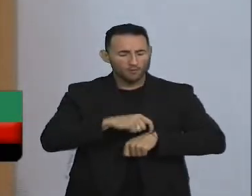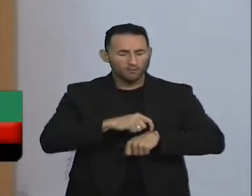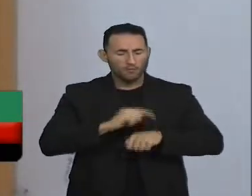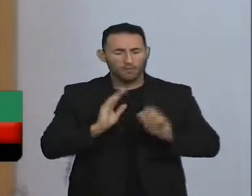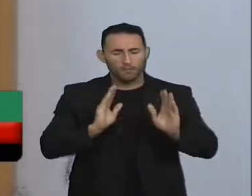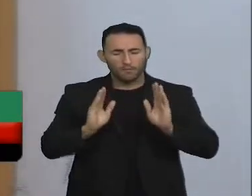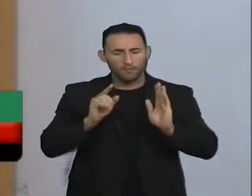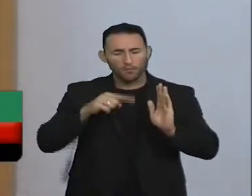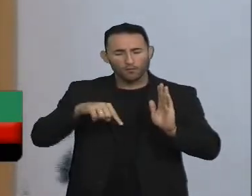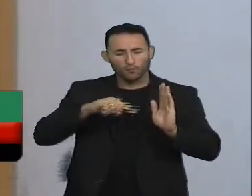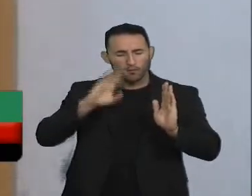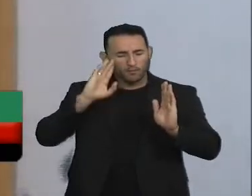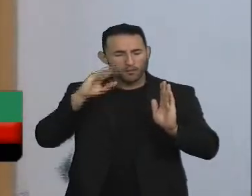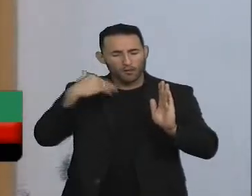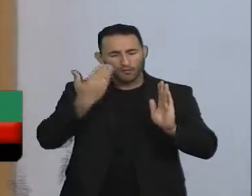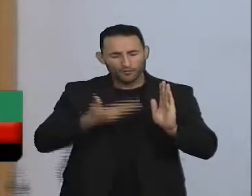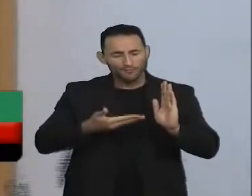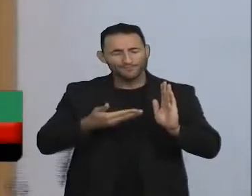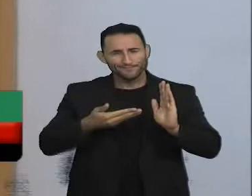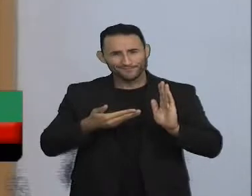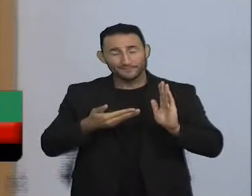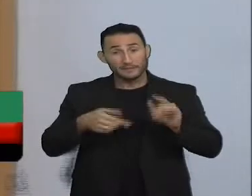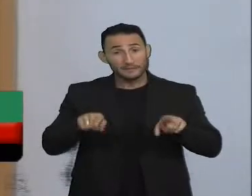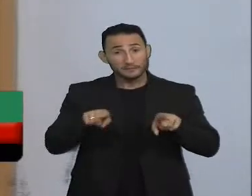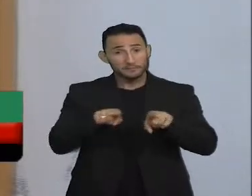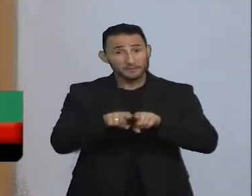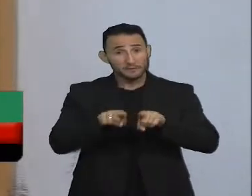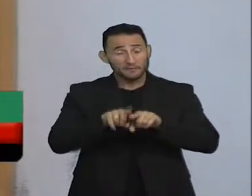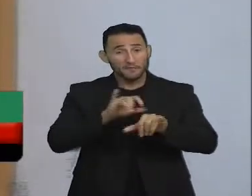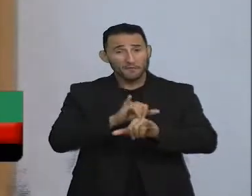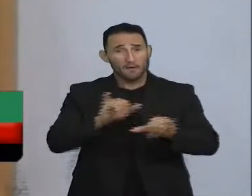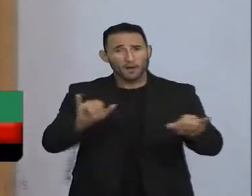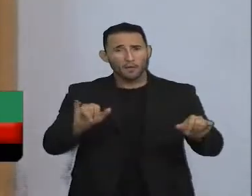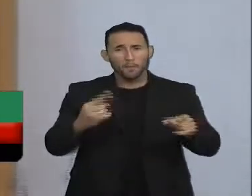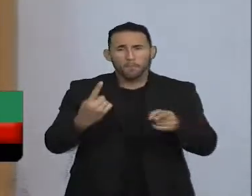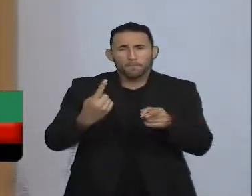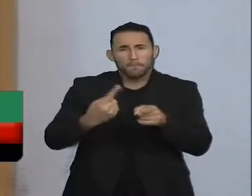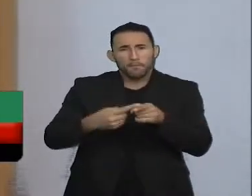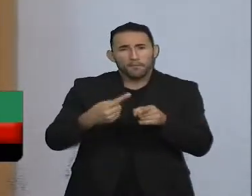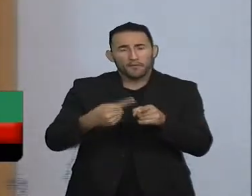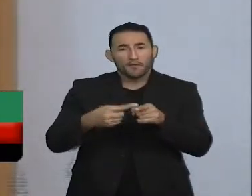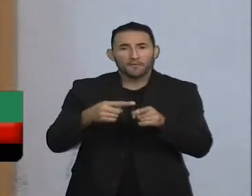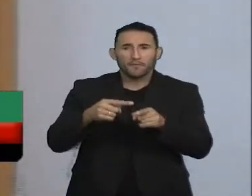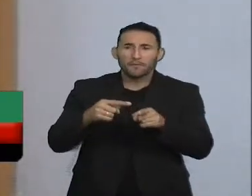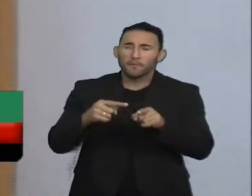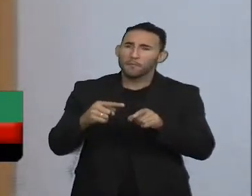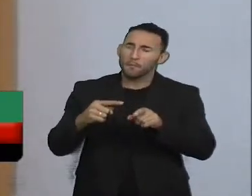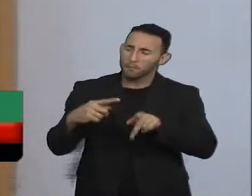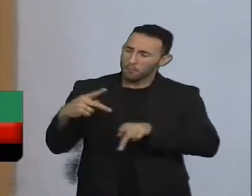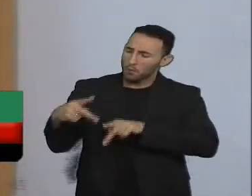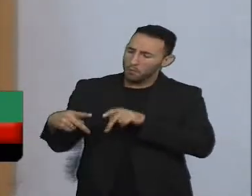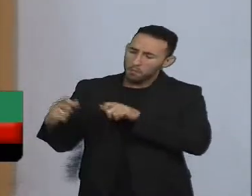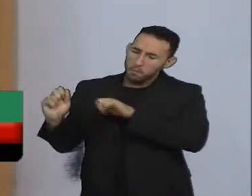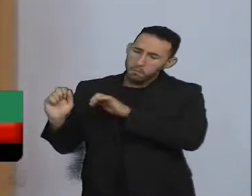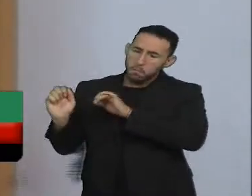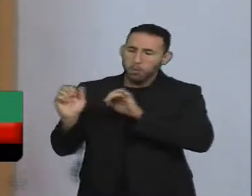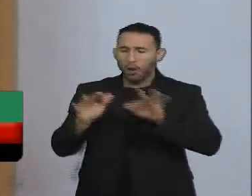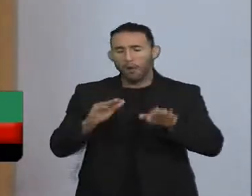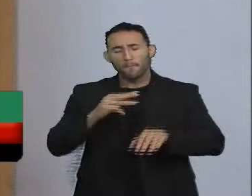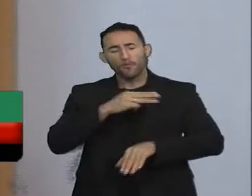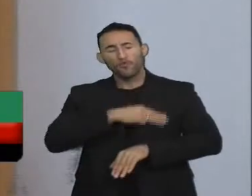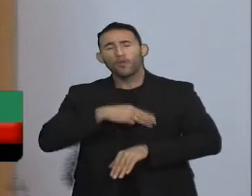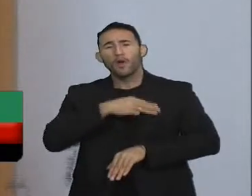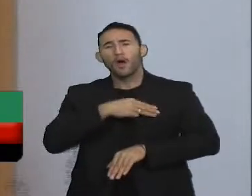linda homenagem, né? E também dizer o motivo da galera aqui, os missionários de Francisco,